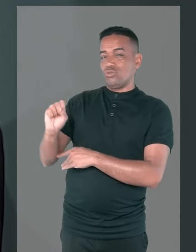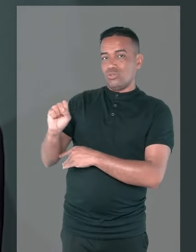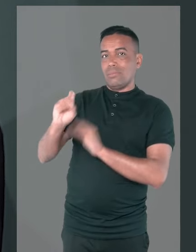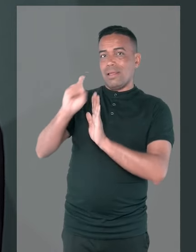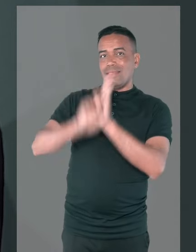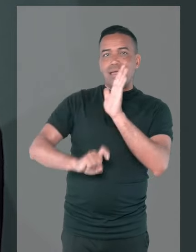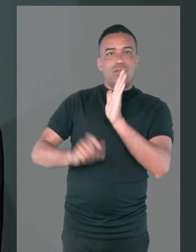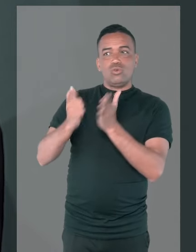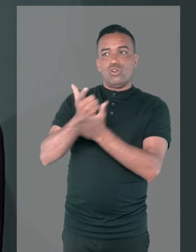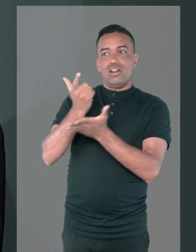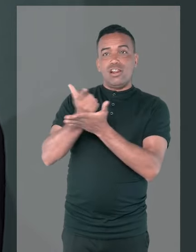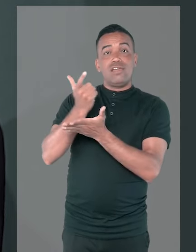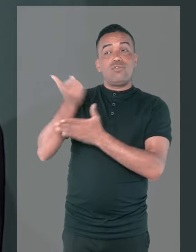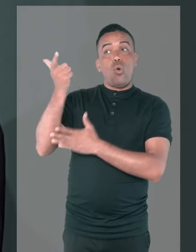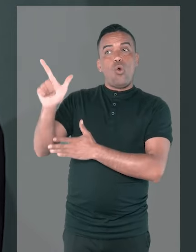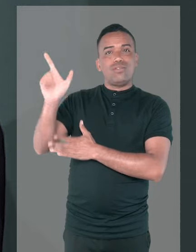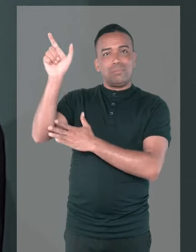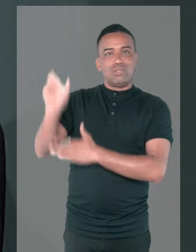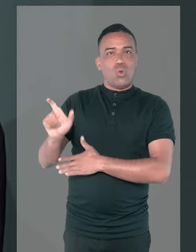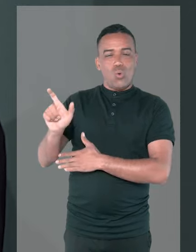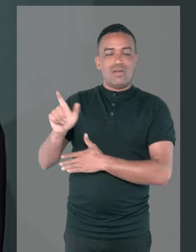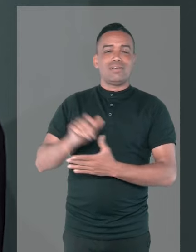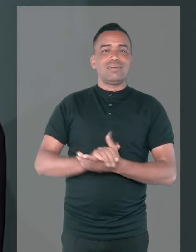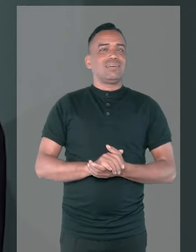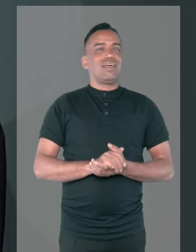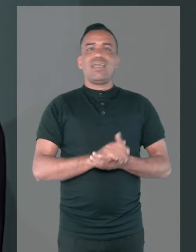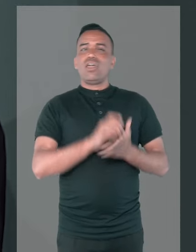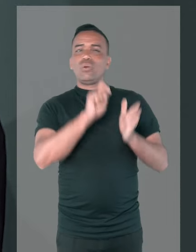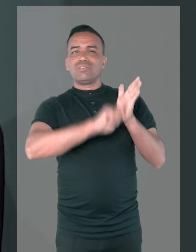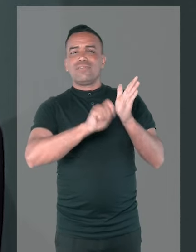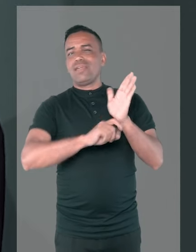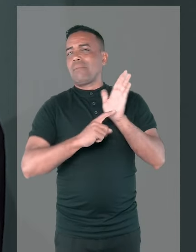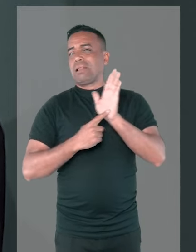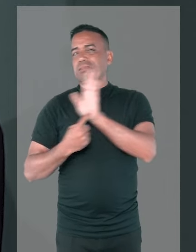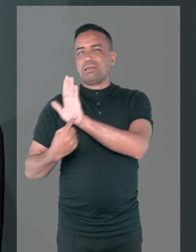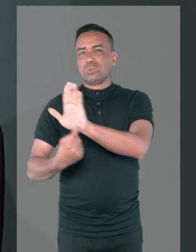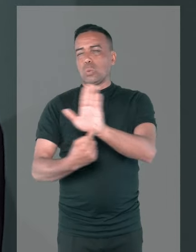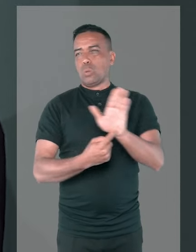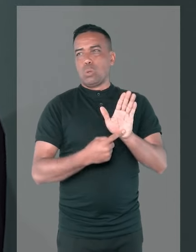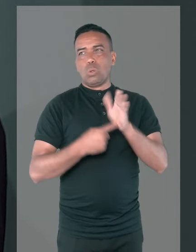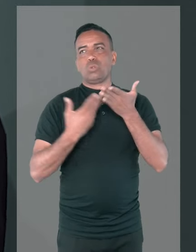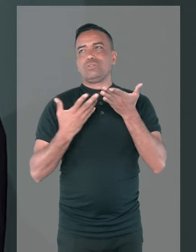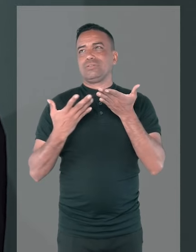para livros. Eu escrevi orelhas, apresentações, escrevi...